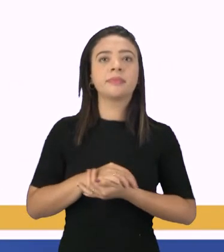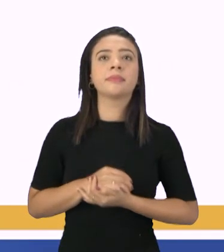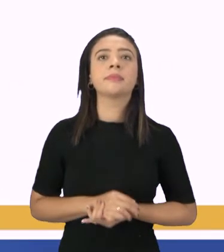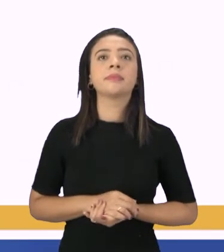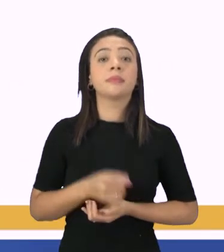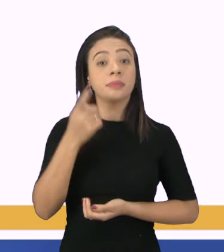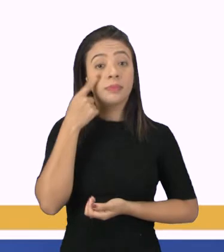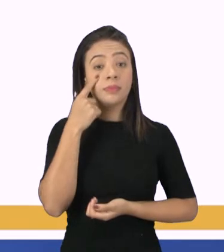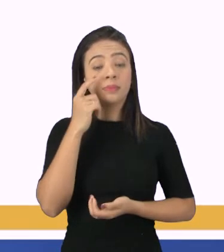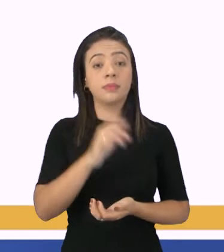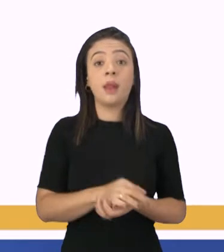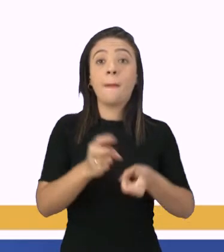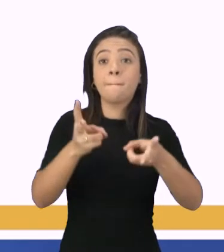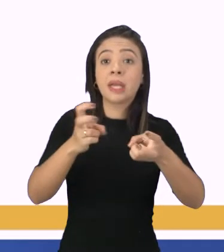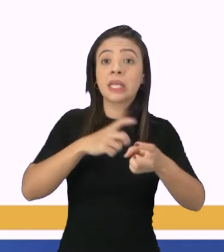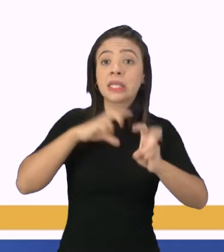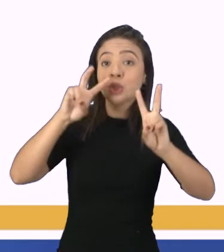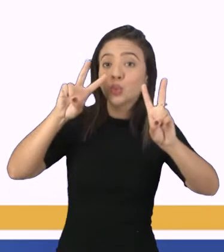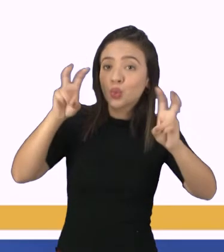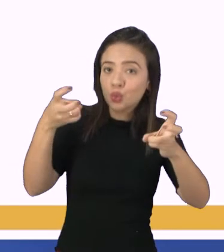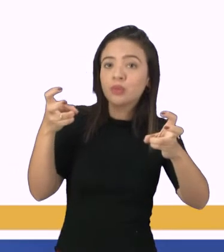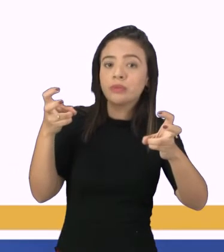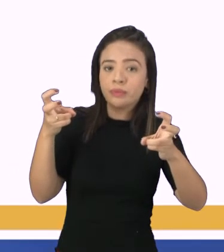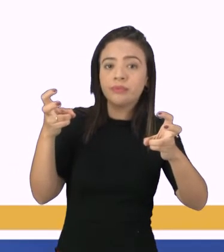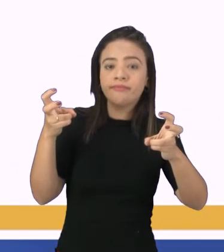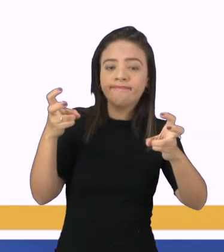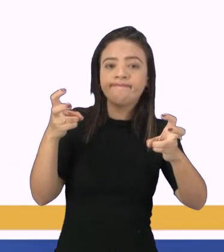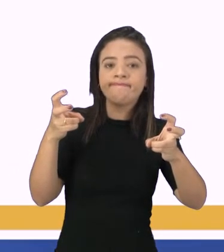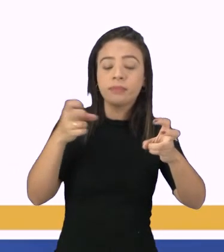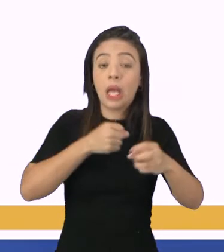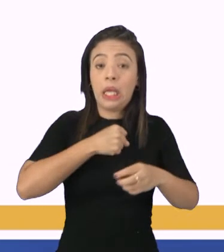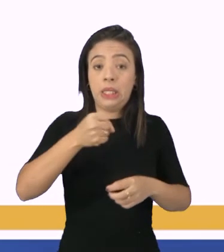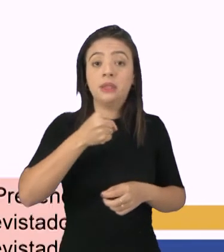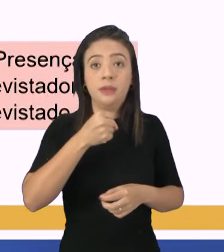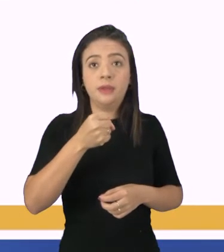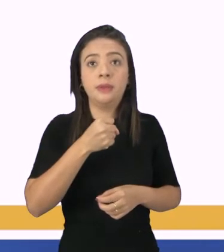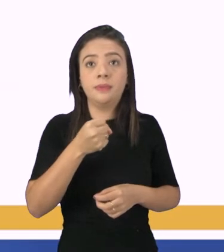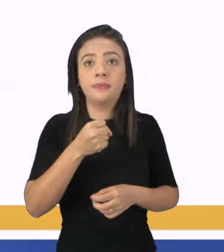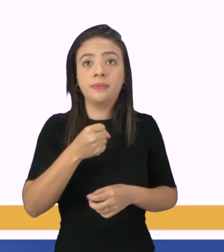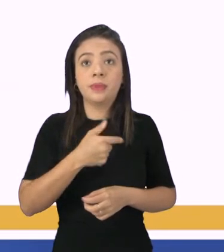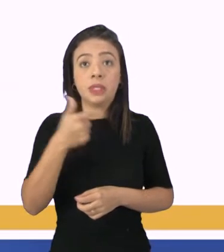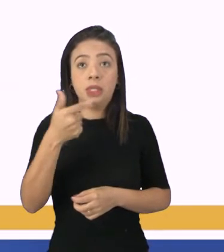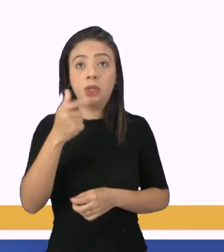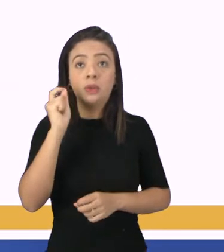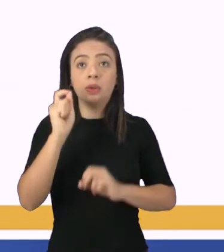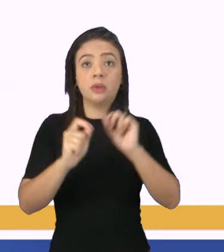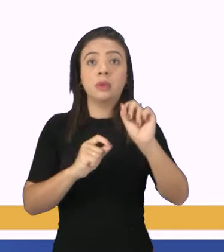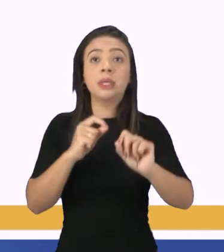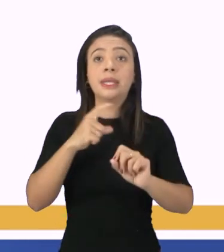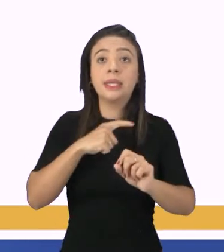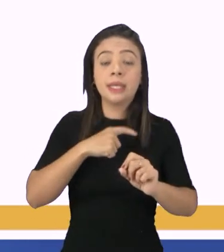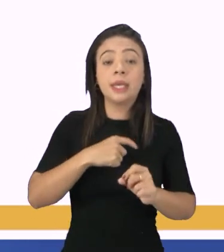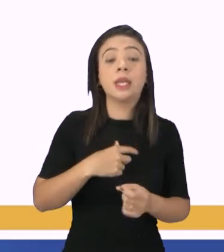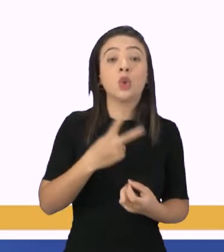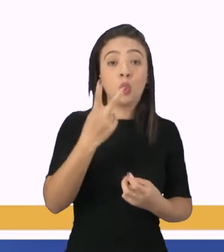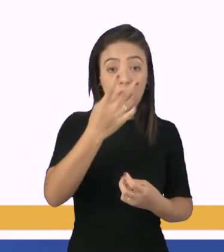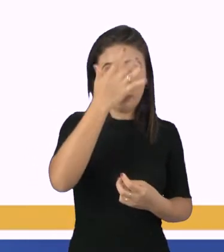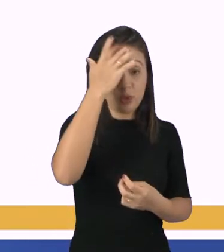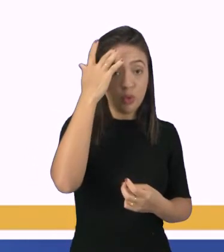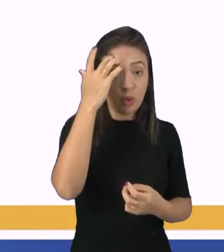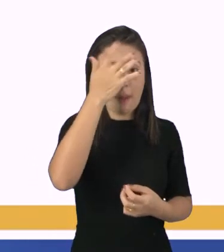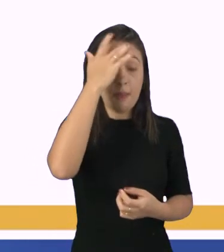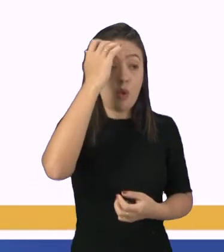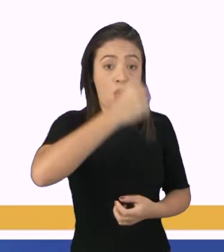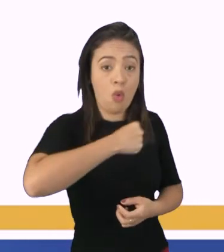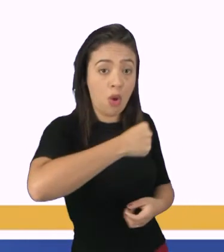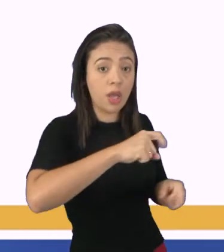observar. Veja que aqui você tem um título na entrevista. Veja a presença do